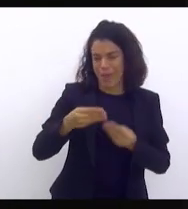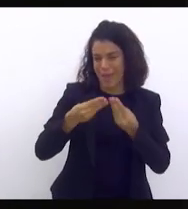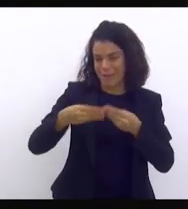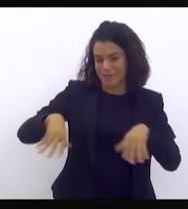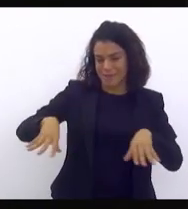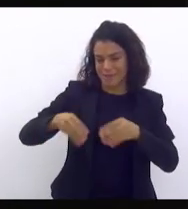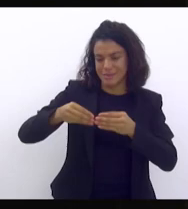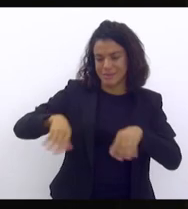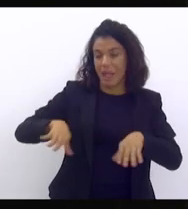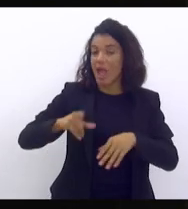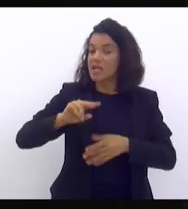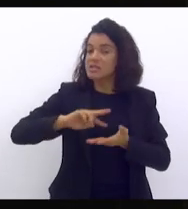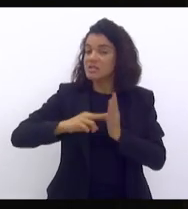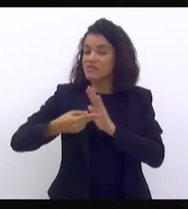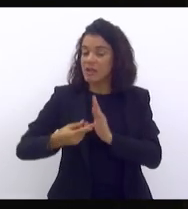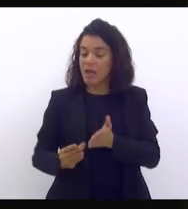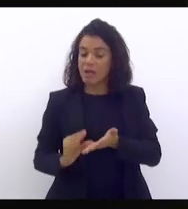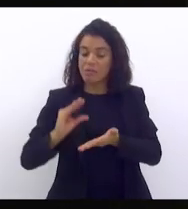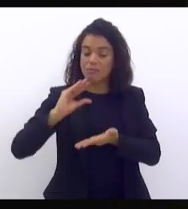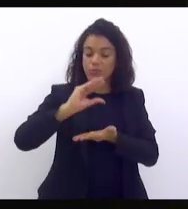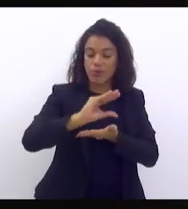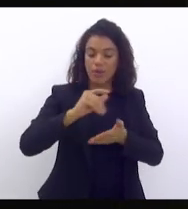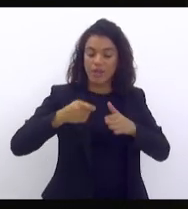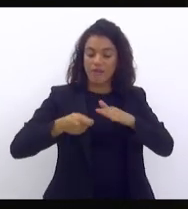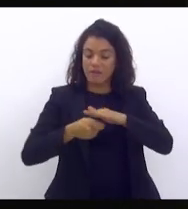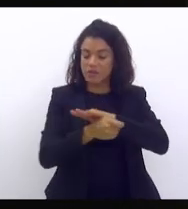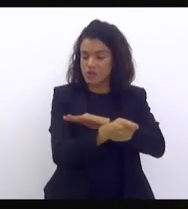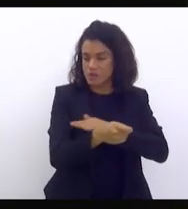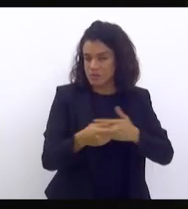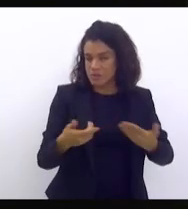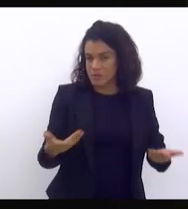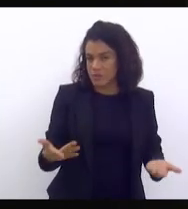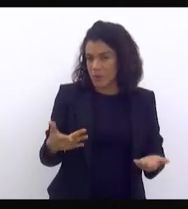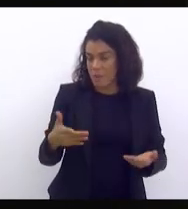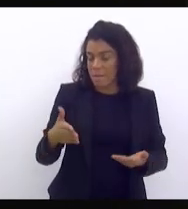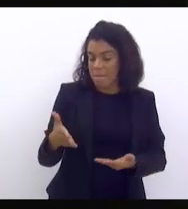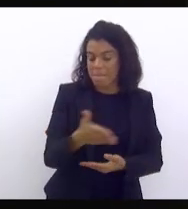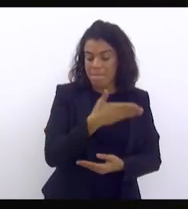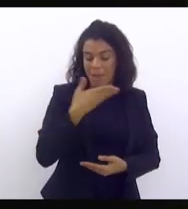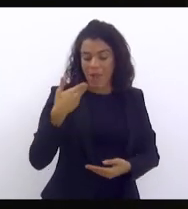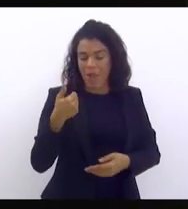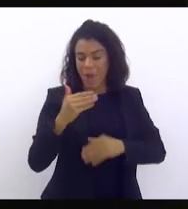isso é investimento. Quanto mais qualificado o